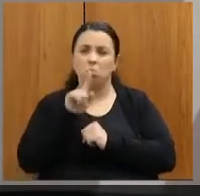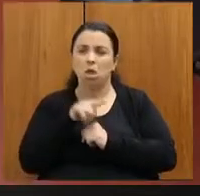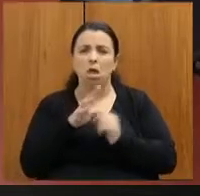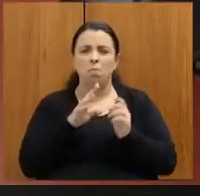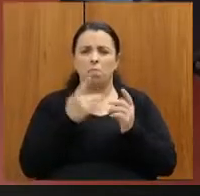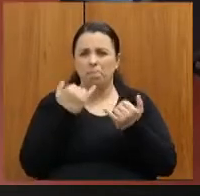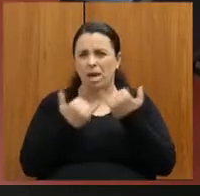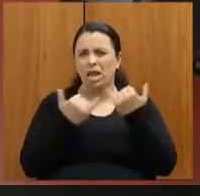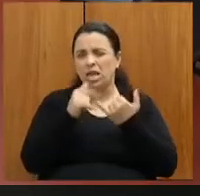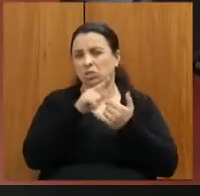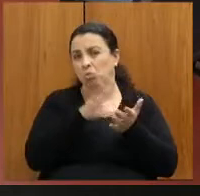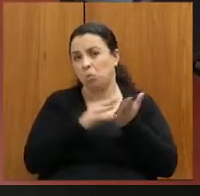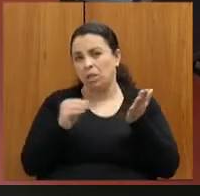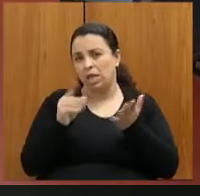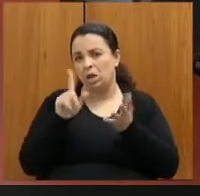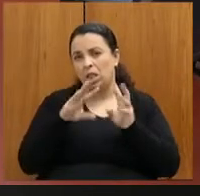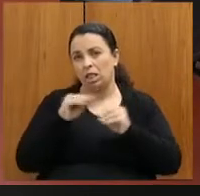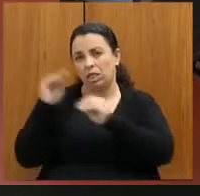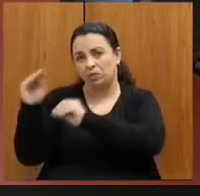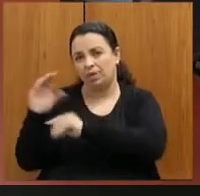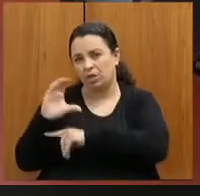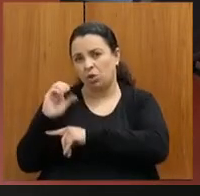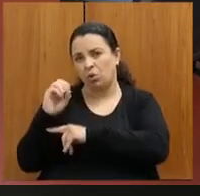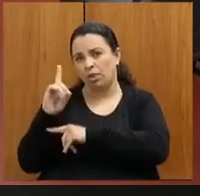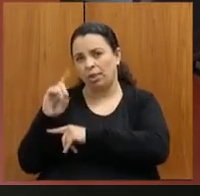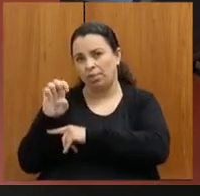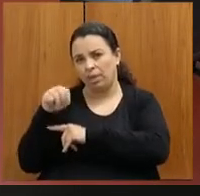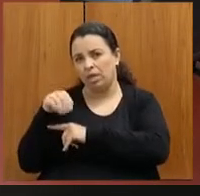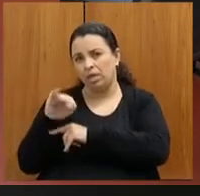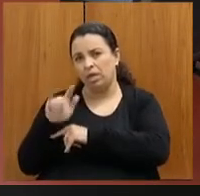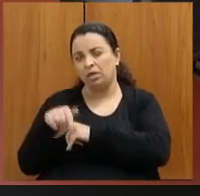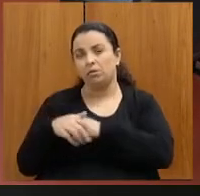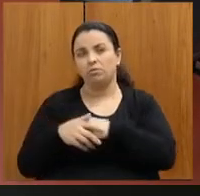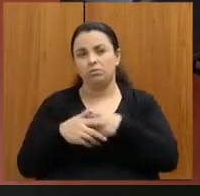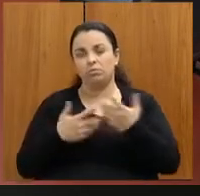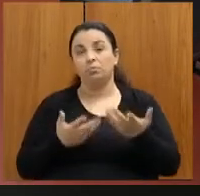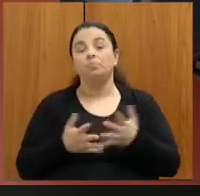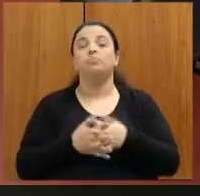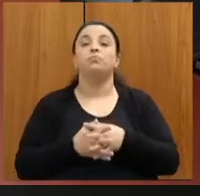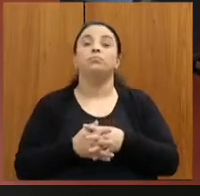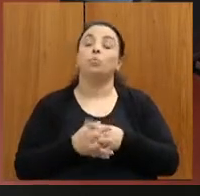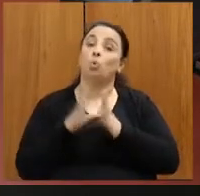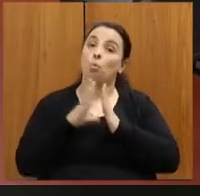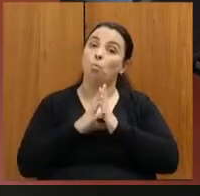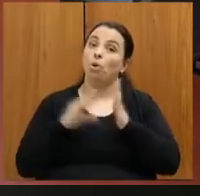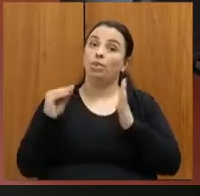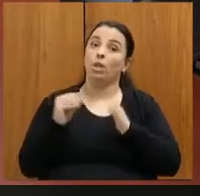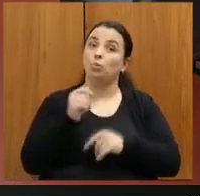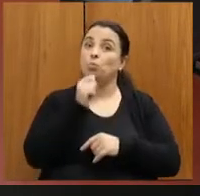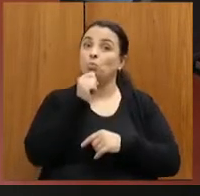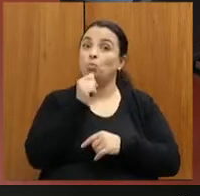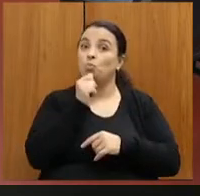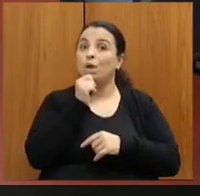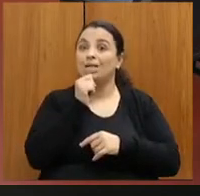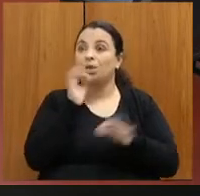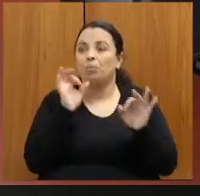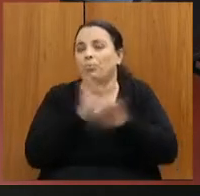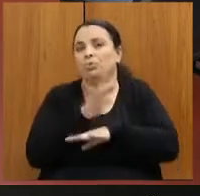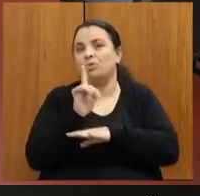hipóteses o modelo é só tá falando com relação à codemig né o modelo Deputado Nós ainda estamos aprendendo porque na realidade